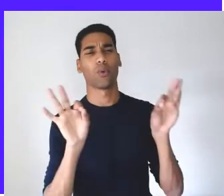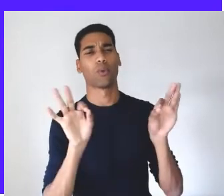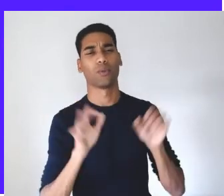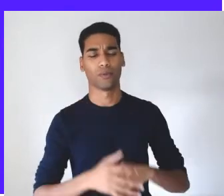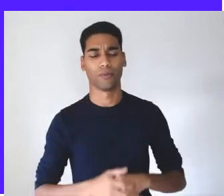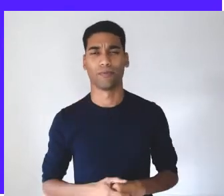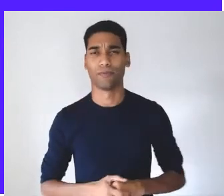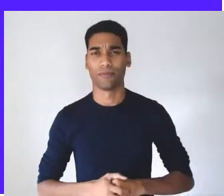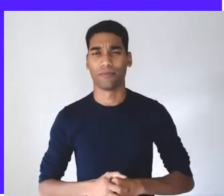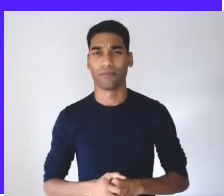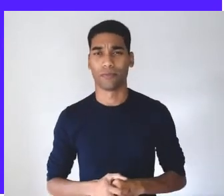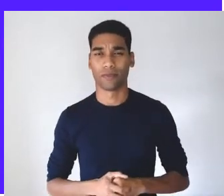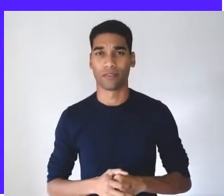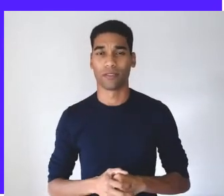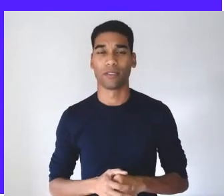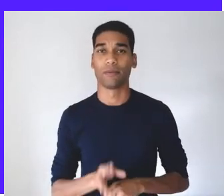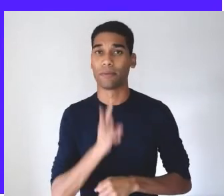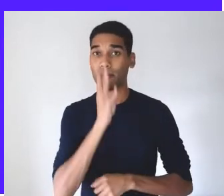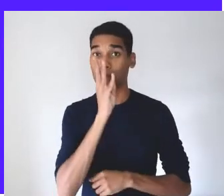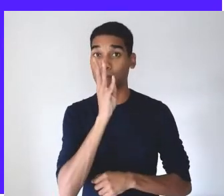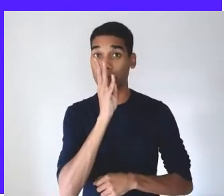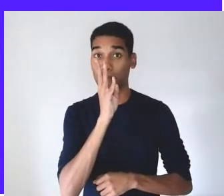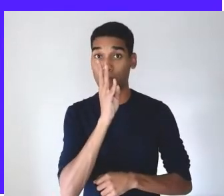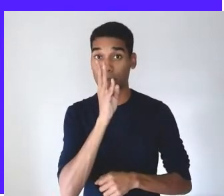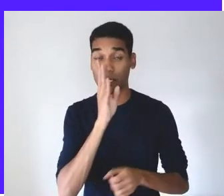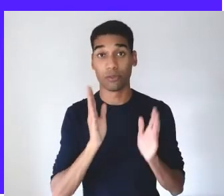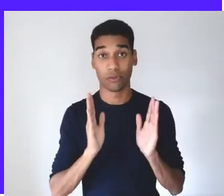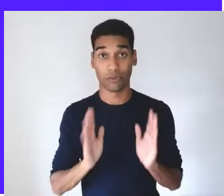impressionante, mas já quase foi o tempo nosso aqui.